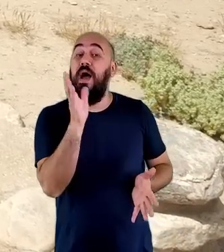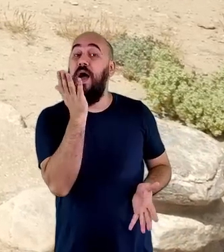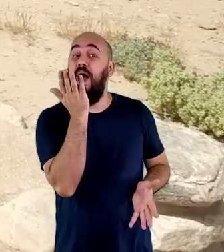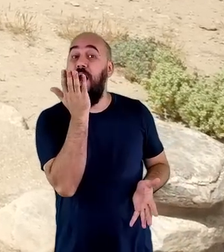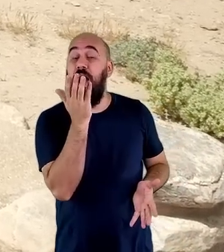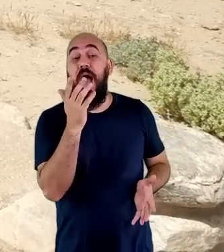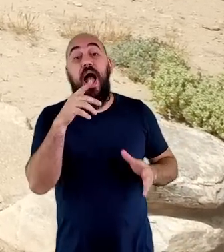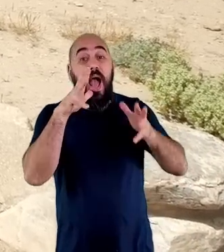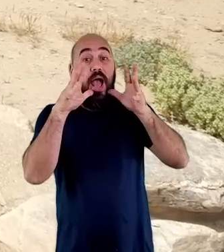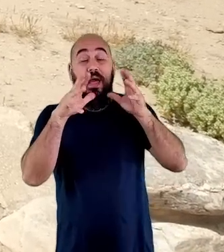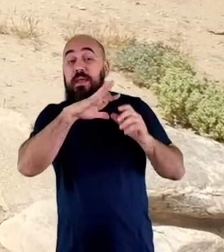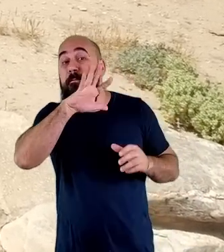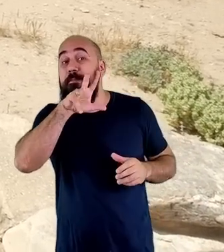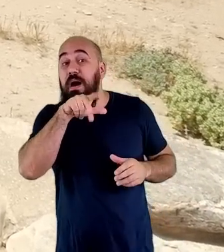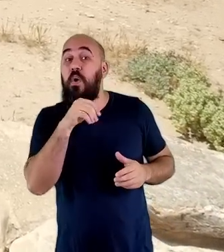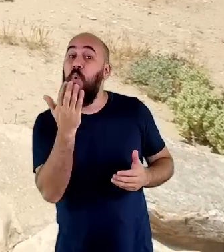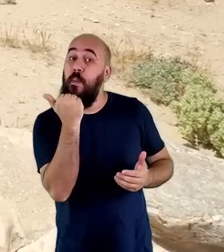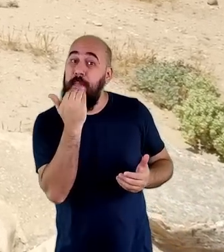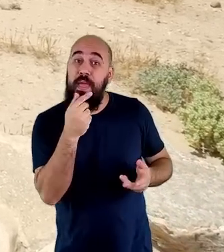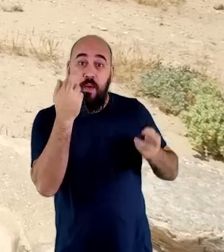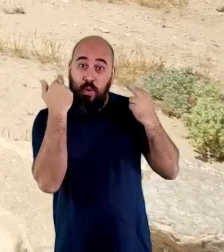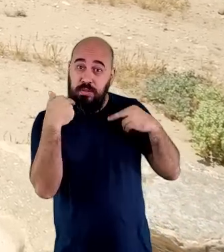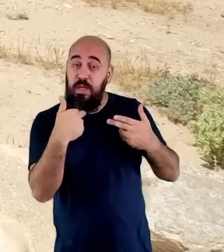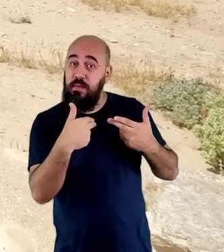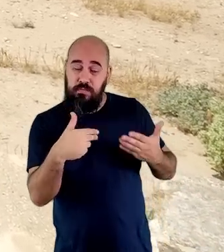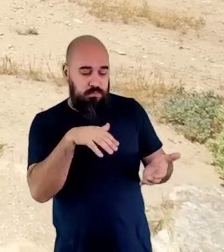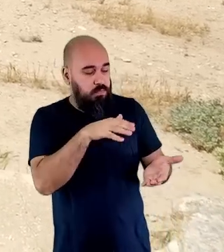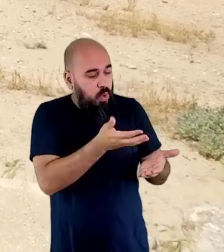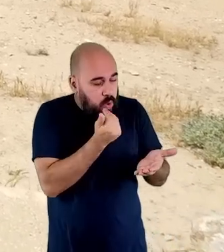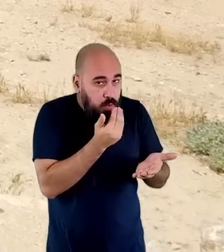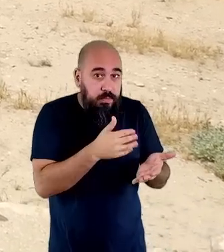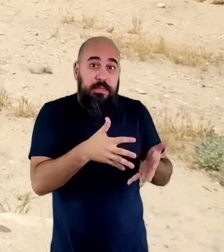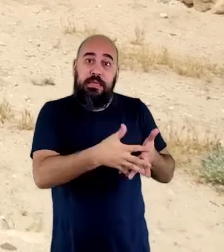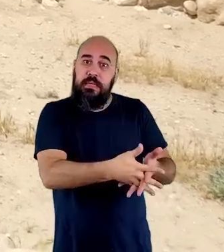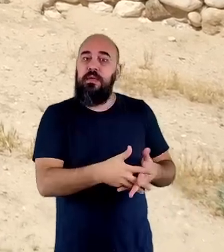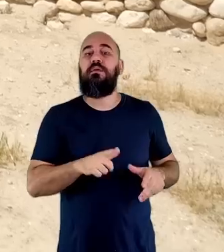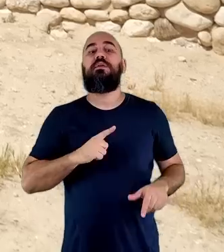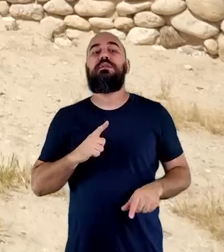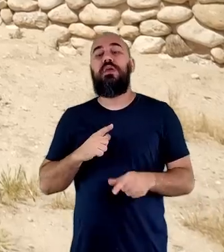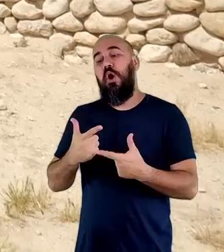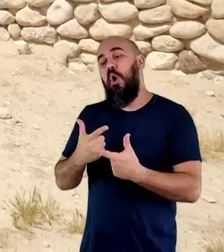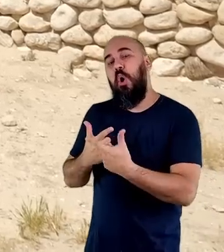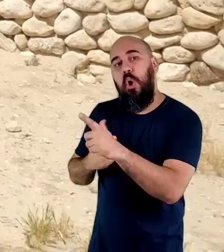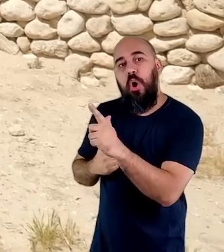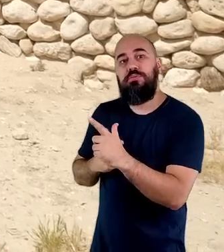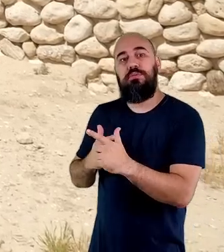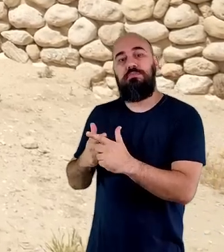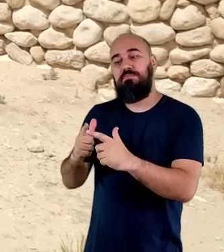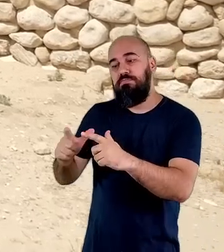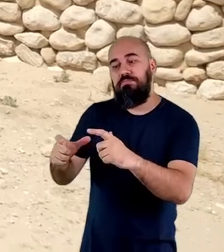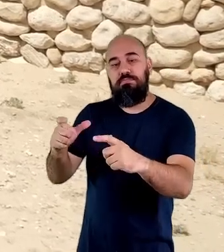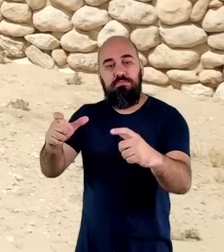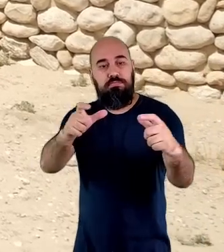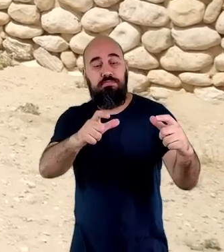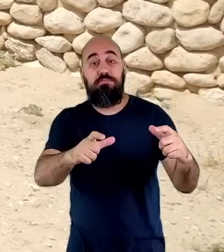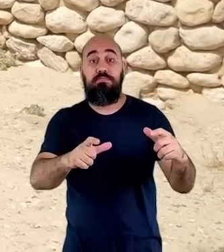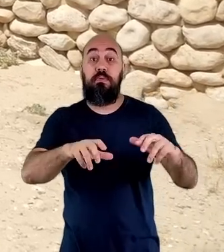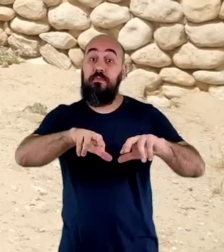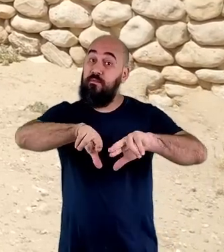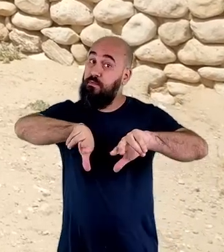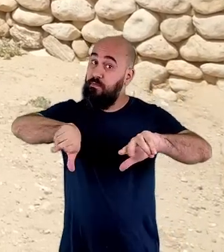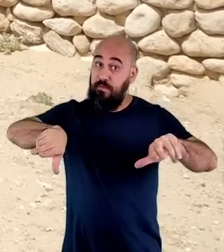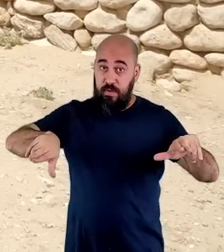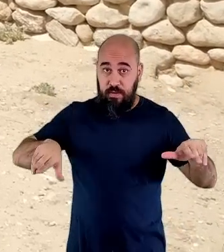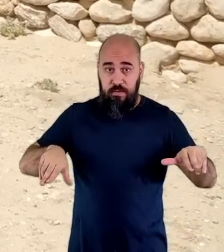também preparava a refeição diária. Você vê, não é uma casa muito grande, mas a preocupação deles não era com aquele tamanho